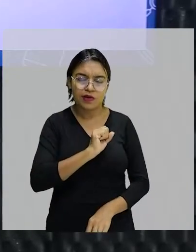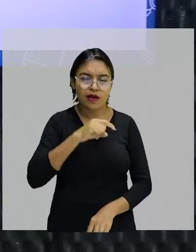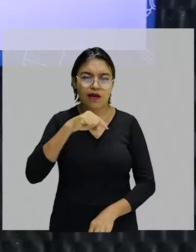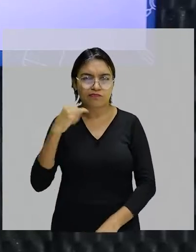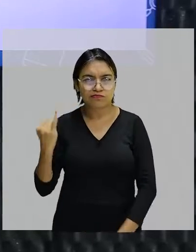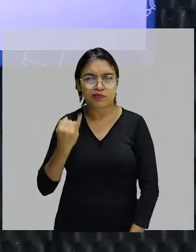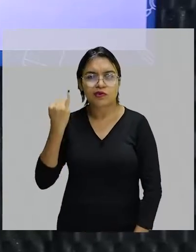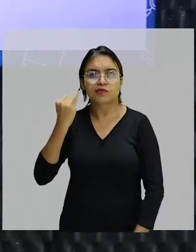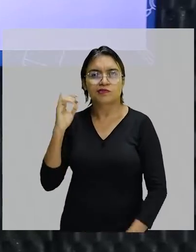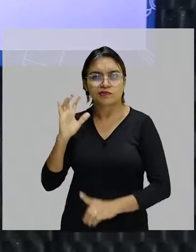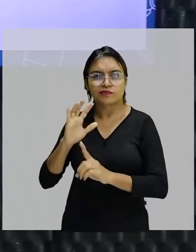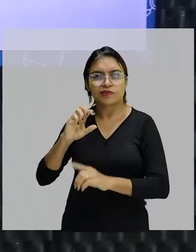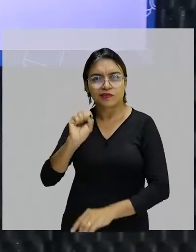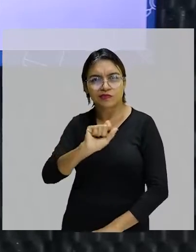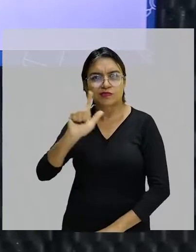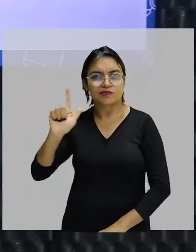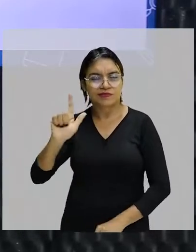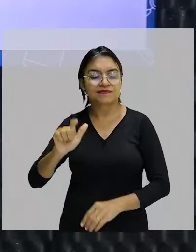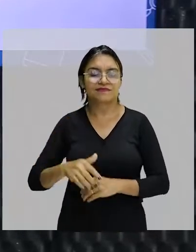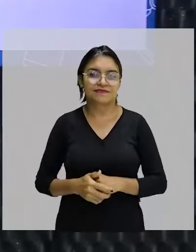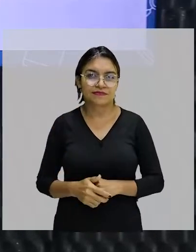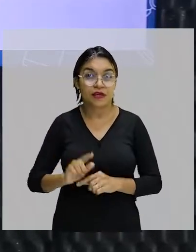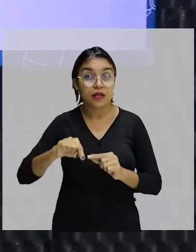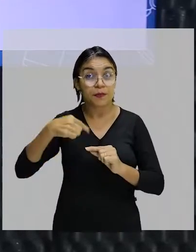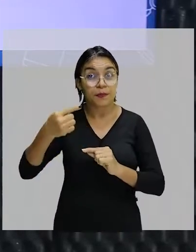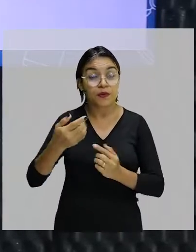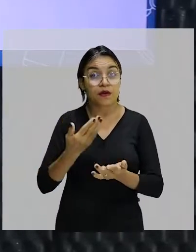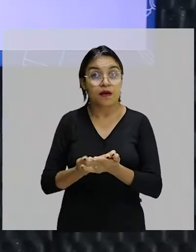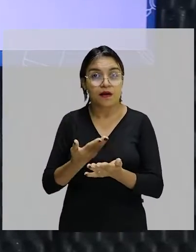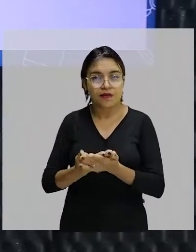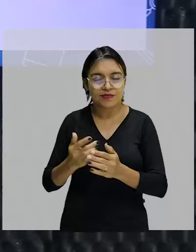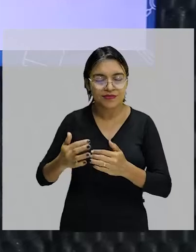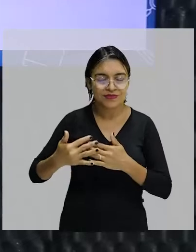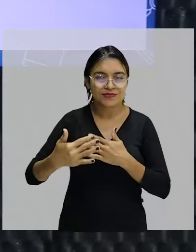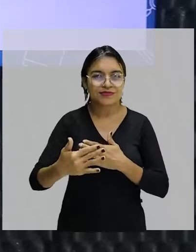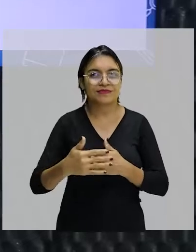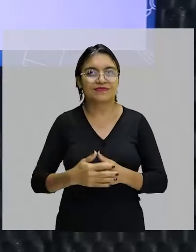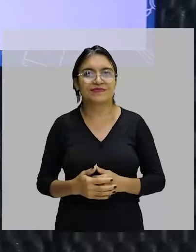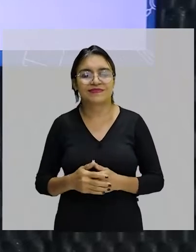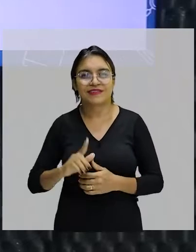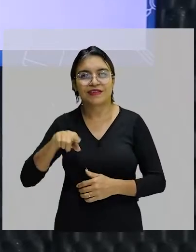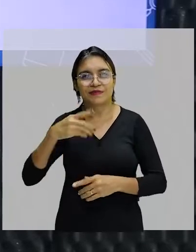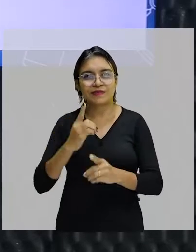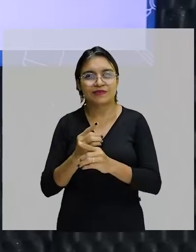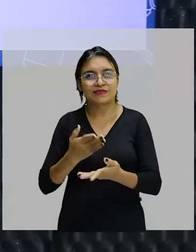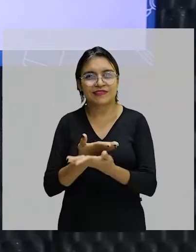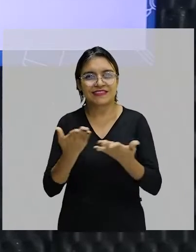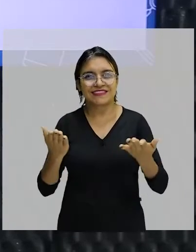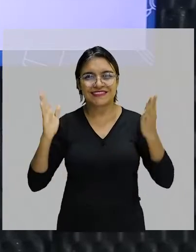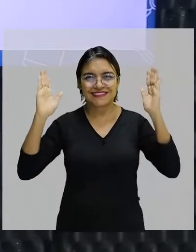influente aqui no Maranhão e em São Luís. Na próxima aula nós continuamos. Até lá e bye bye!